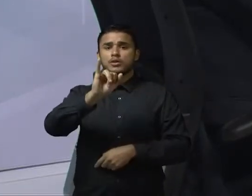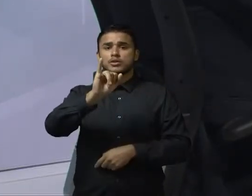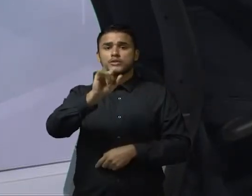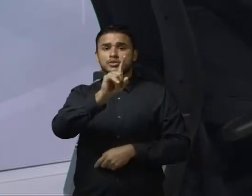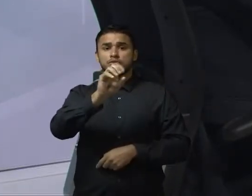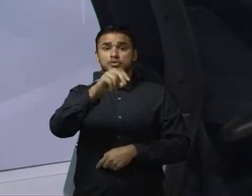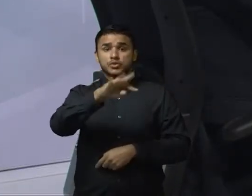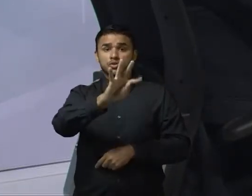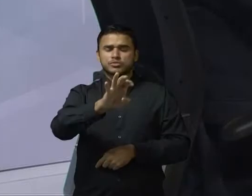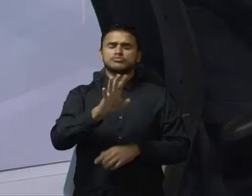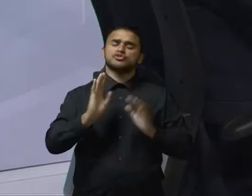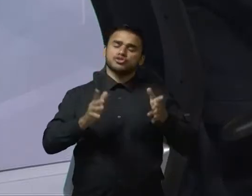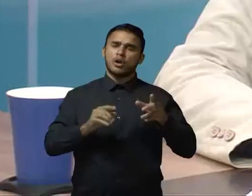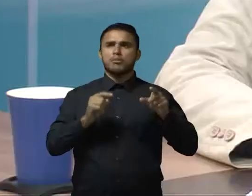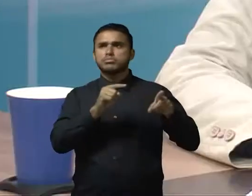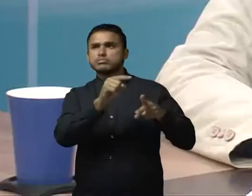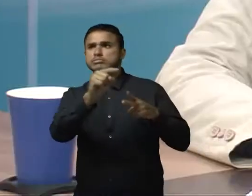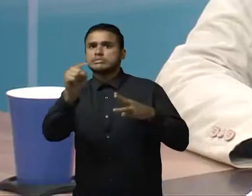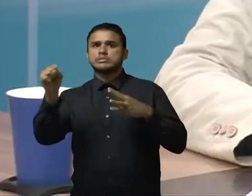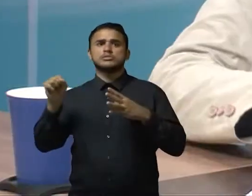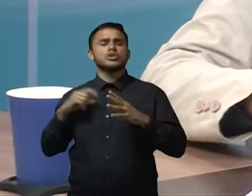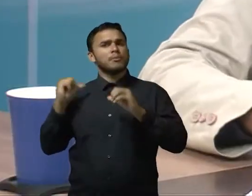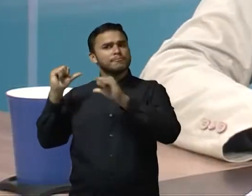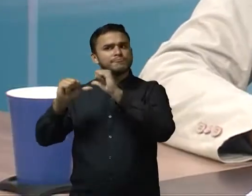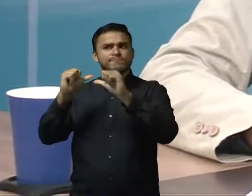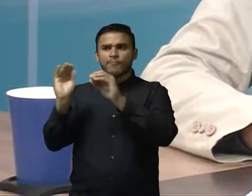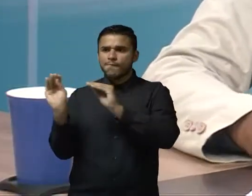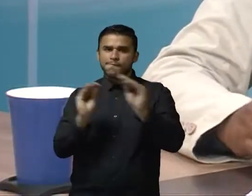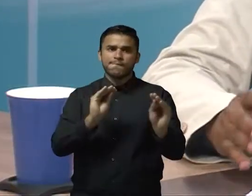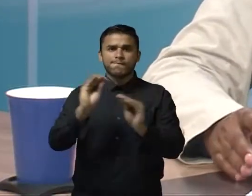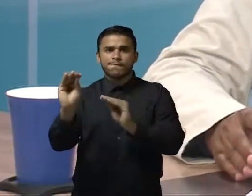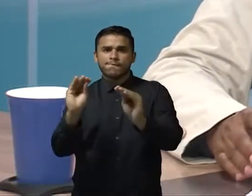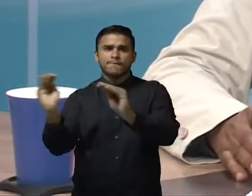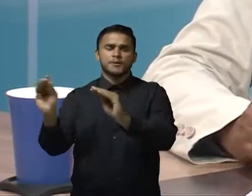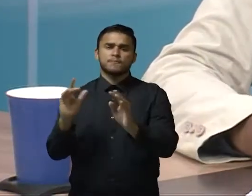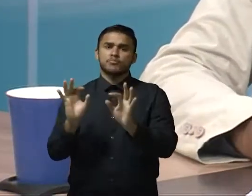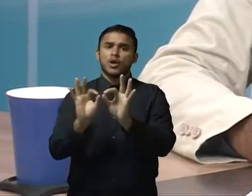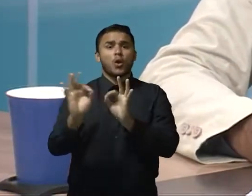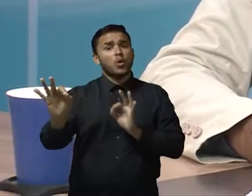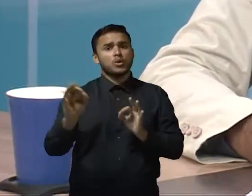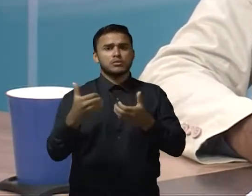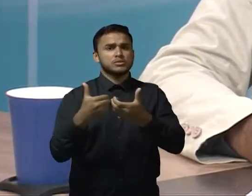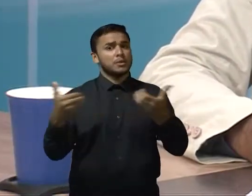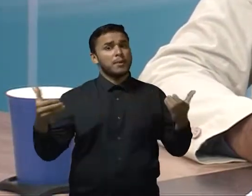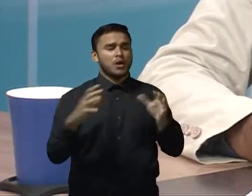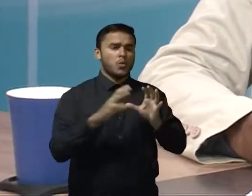orientação dos nossos gestores maiores, à medida de que a gente consiga